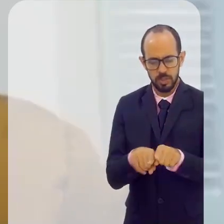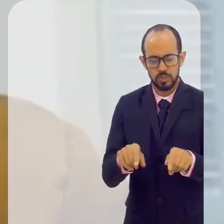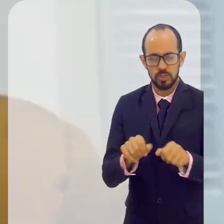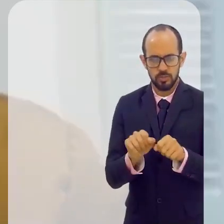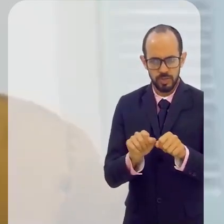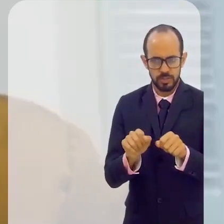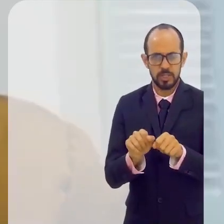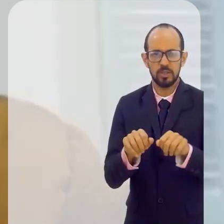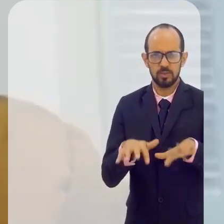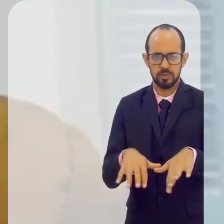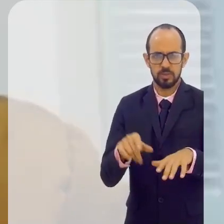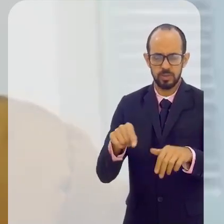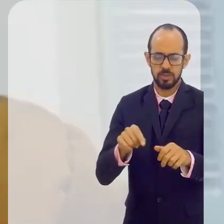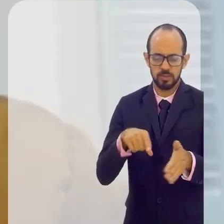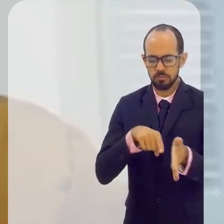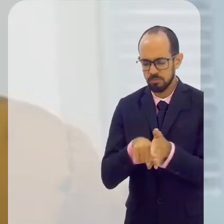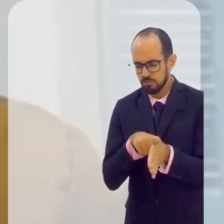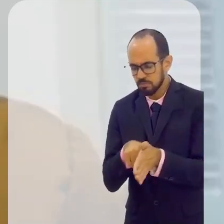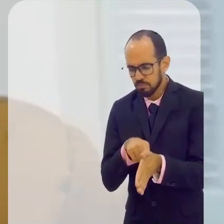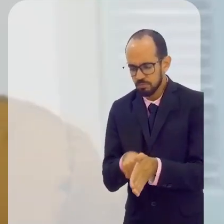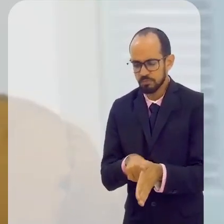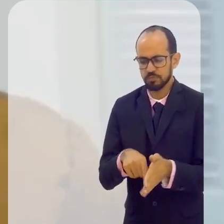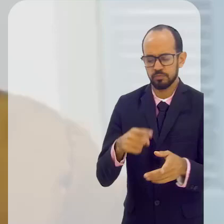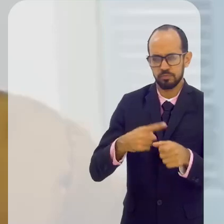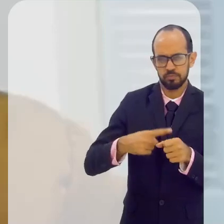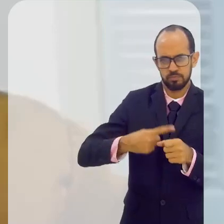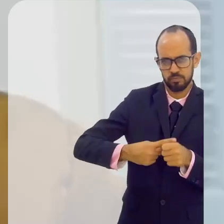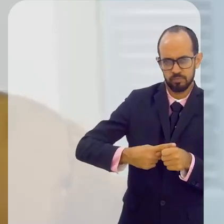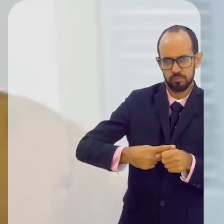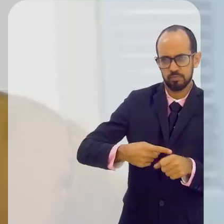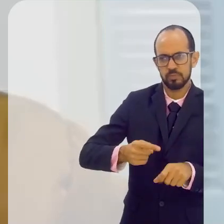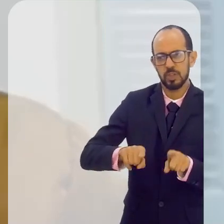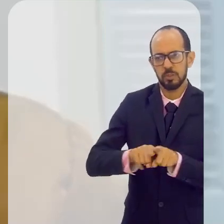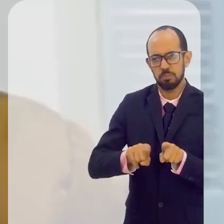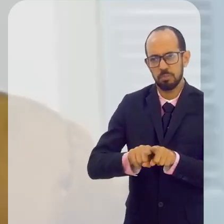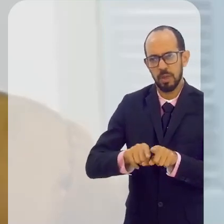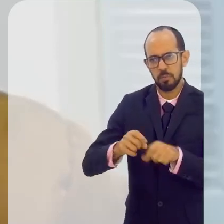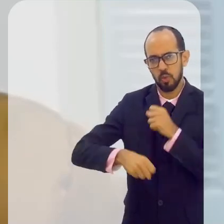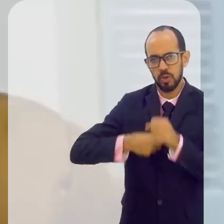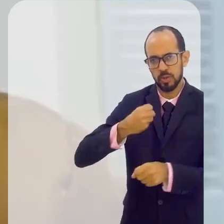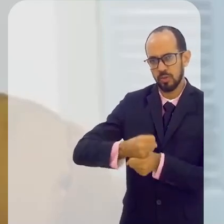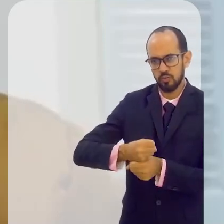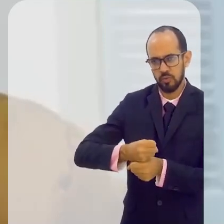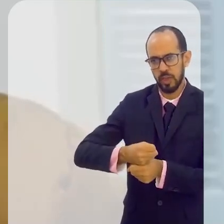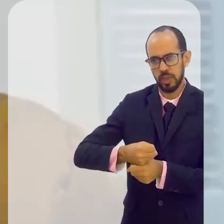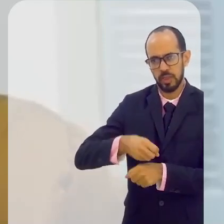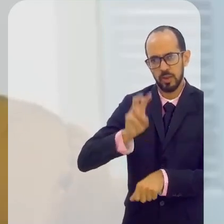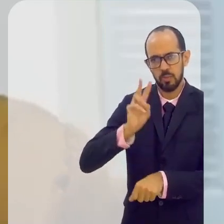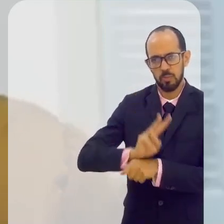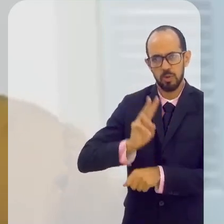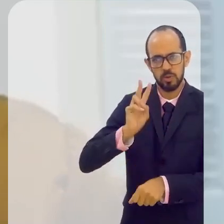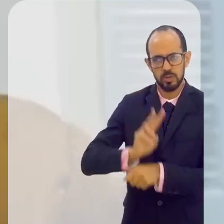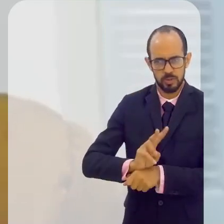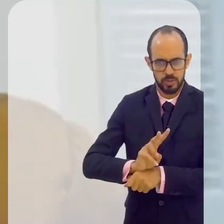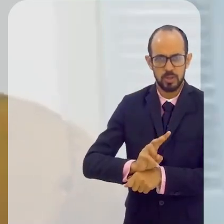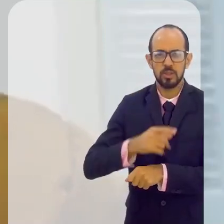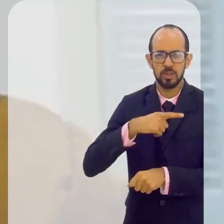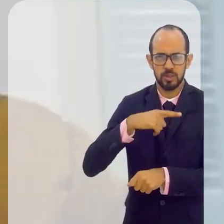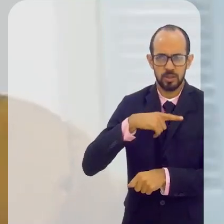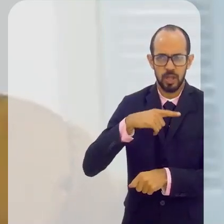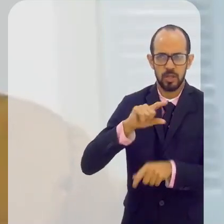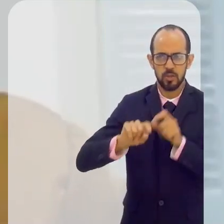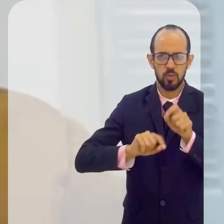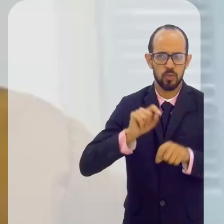as orientações, mapeando a cidade, né? A gente está desenhando agora para o ano que vem o Proteger, porque aí virou uma linha, né,